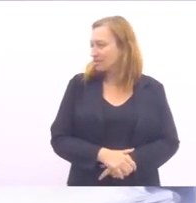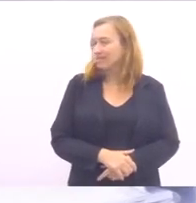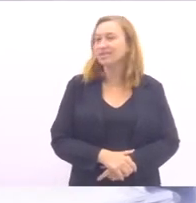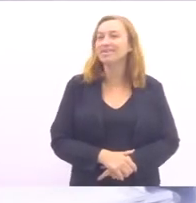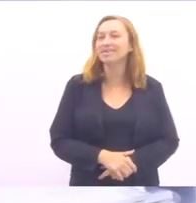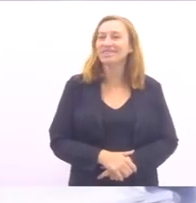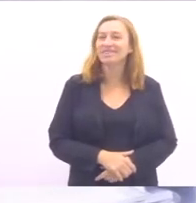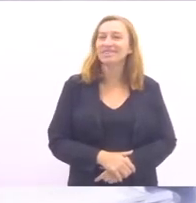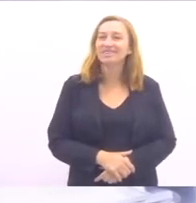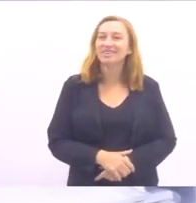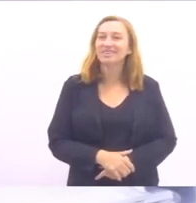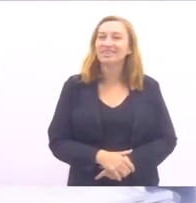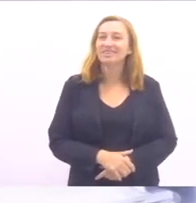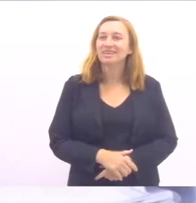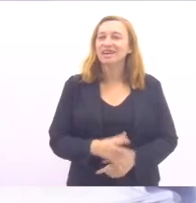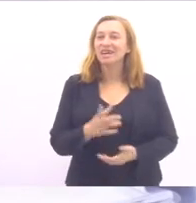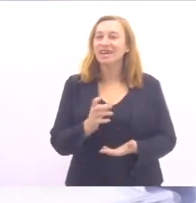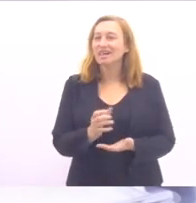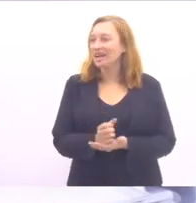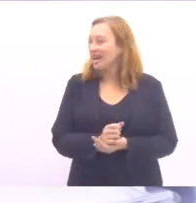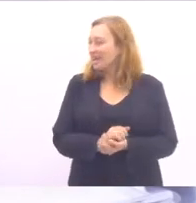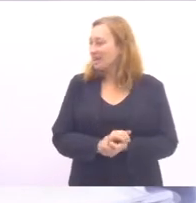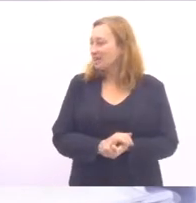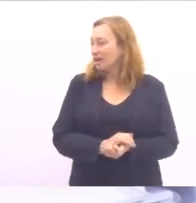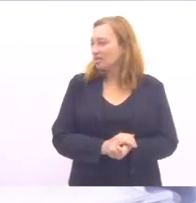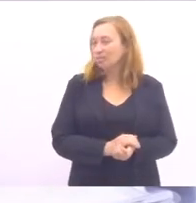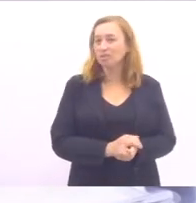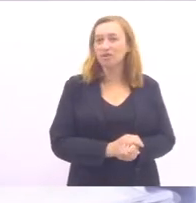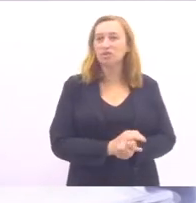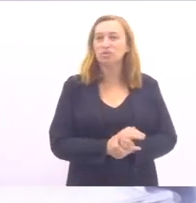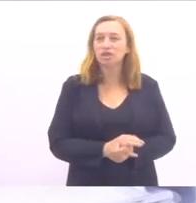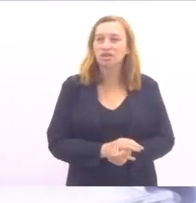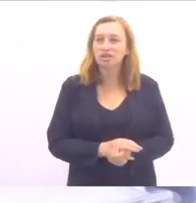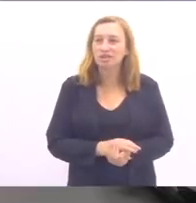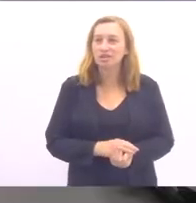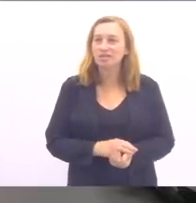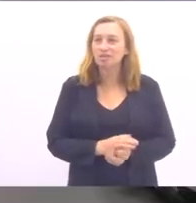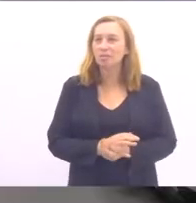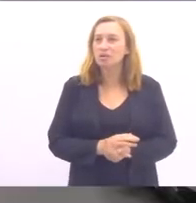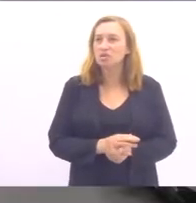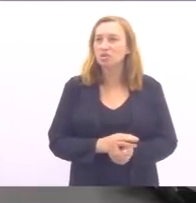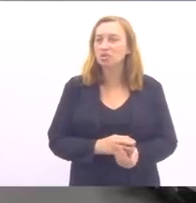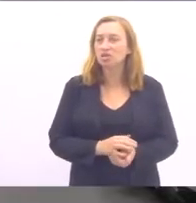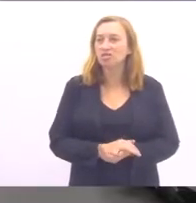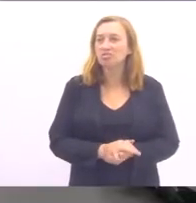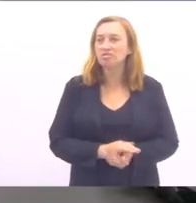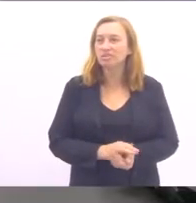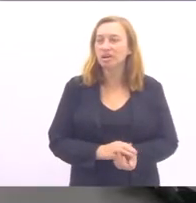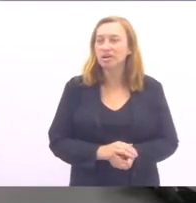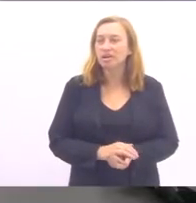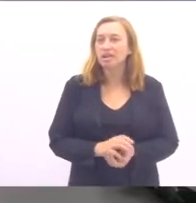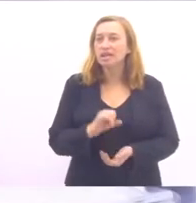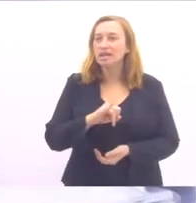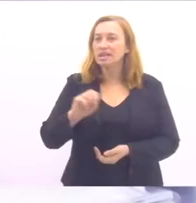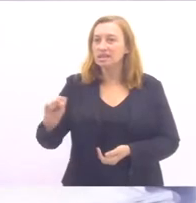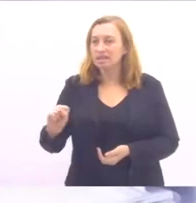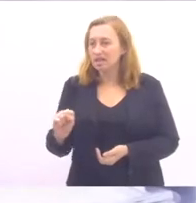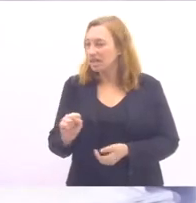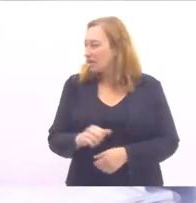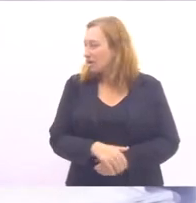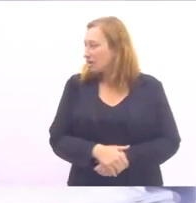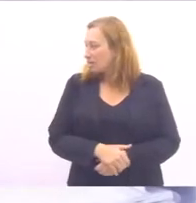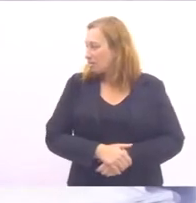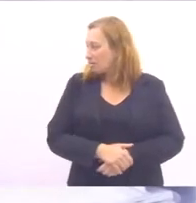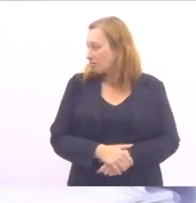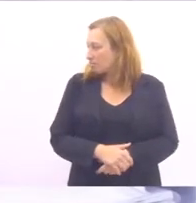Esquece. A CEA não é dona de material, ela não pode receber dinheiro para isso. Para administrar. A CEA não administra. A CEA não administra esse tipo